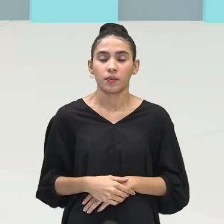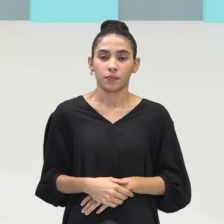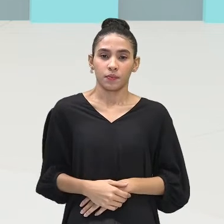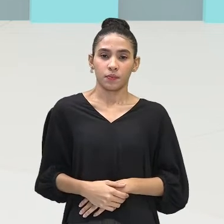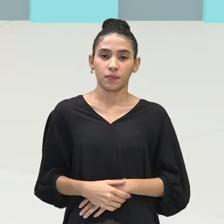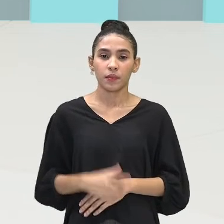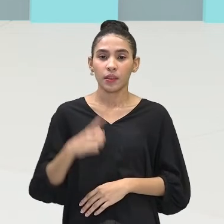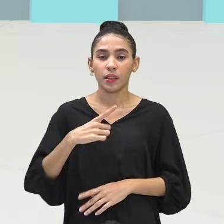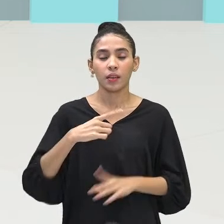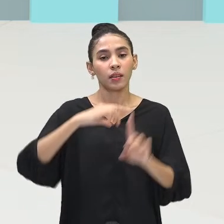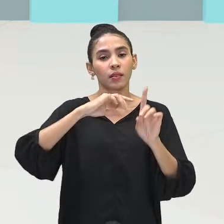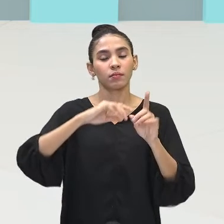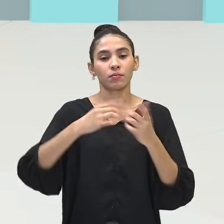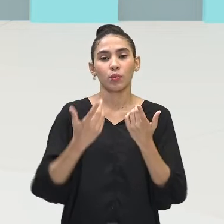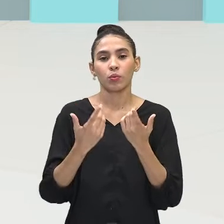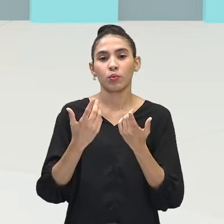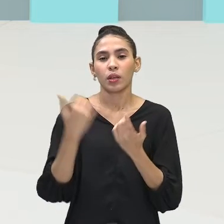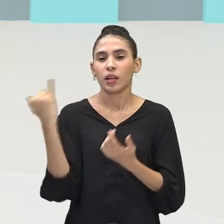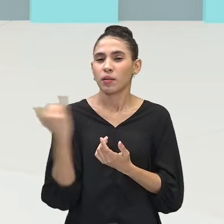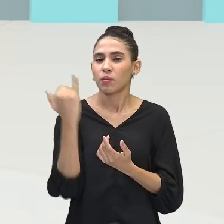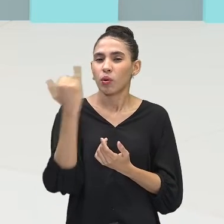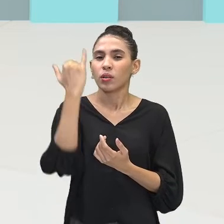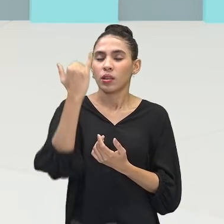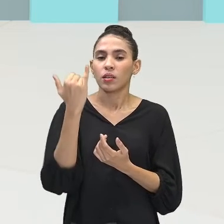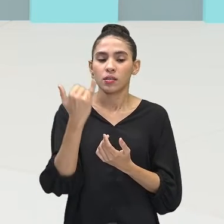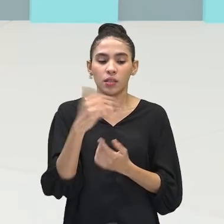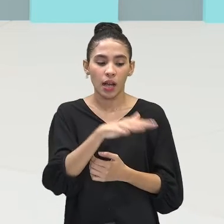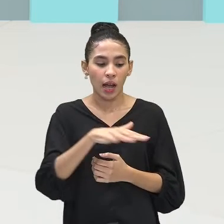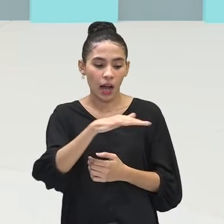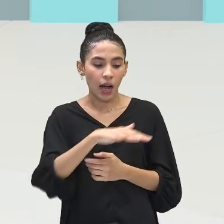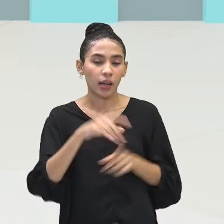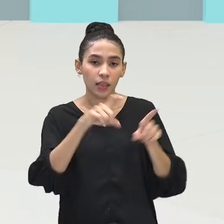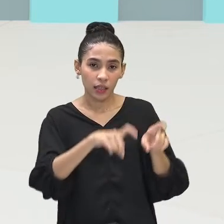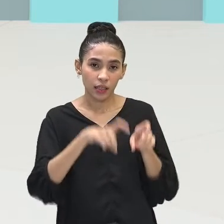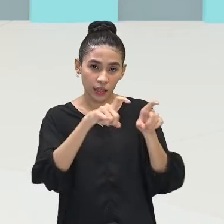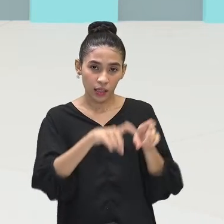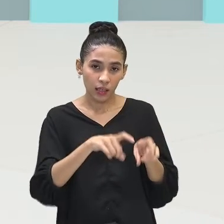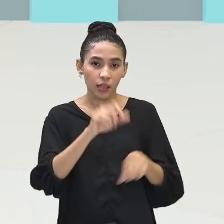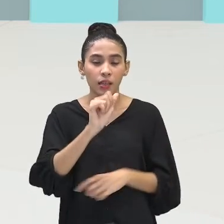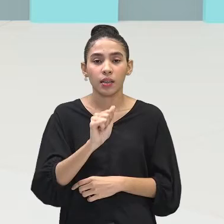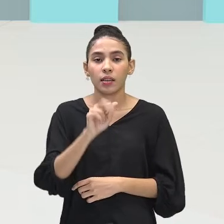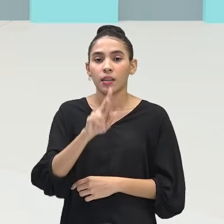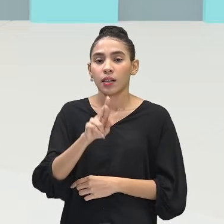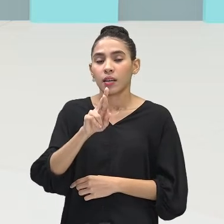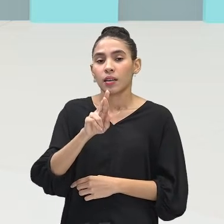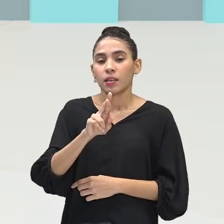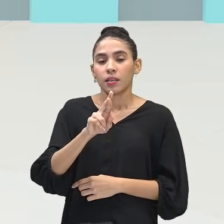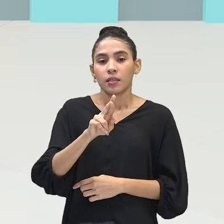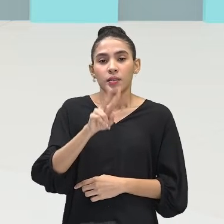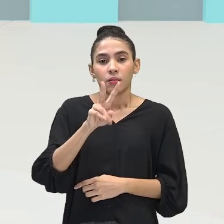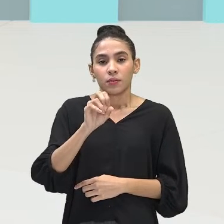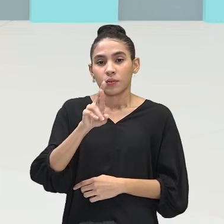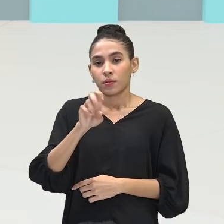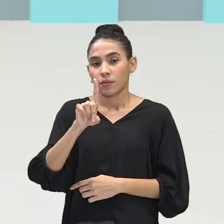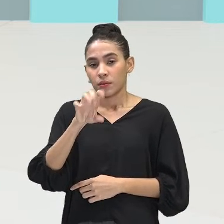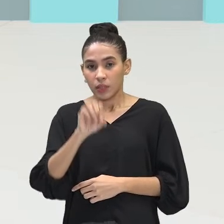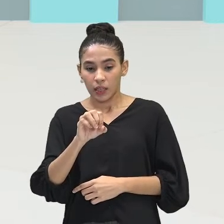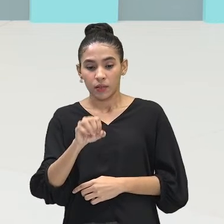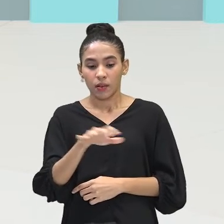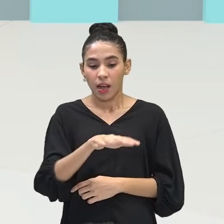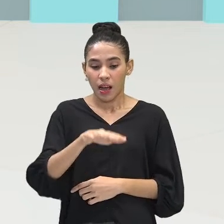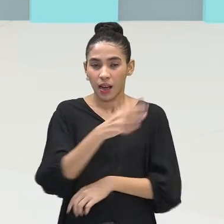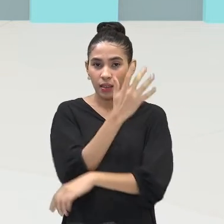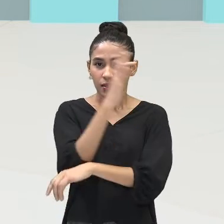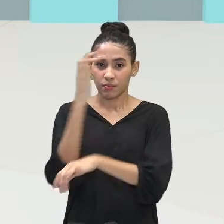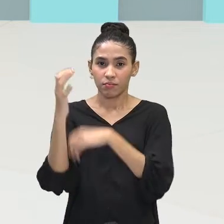Essa exaltação em relação ao campo. Ele fala dos arvoredos, que a mata em si parece um momento de